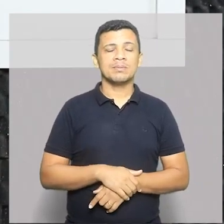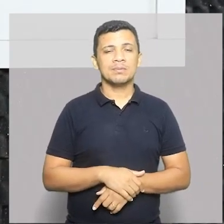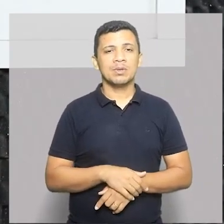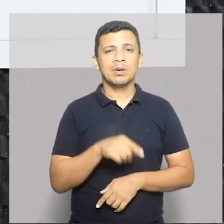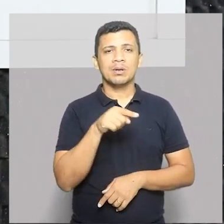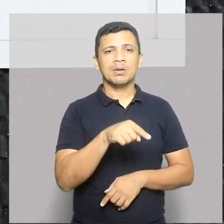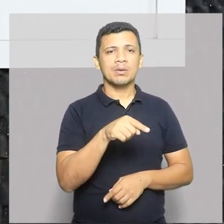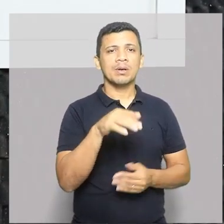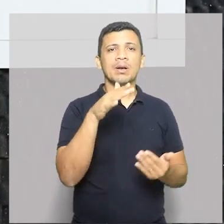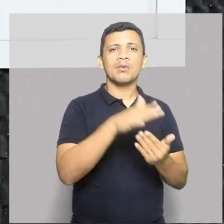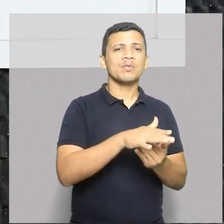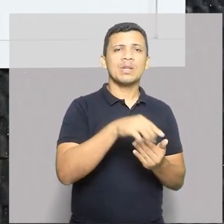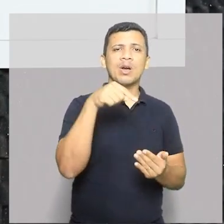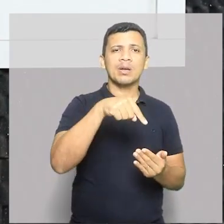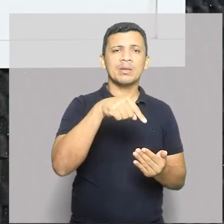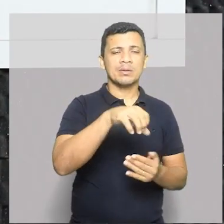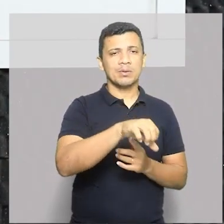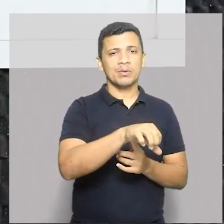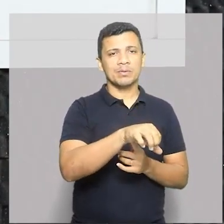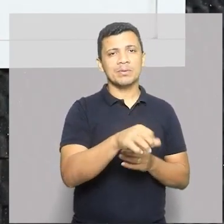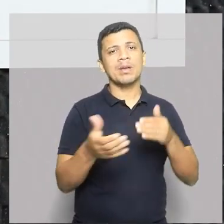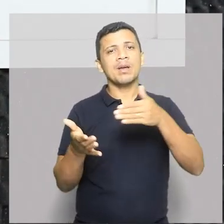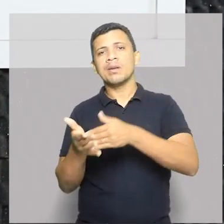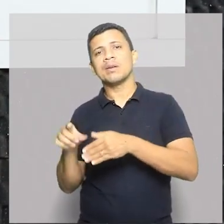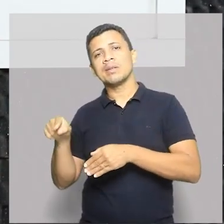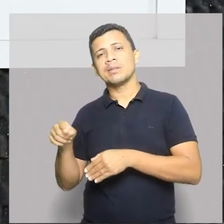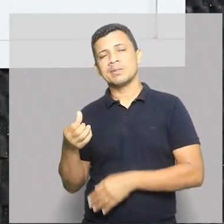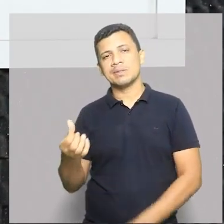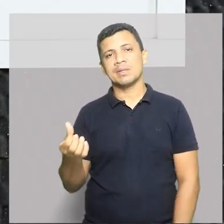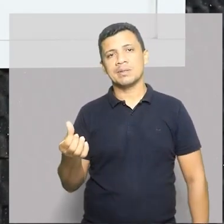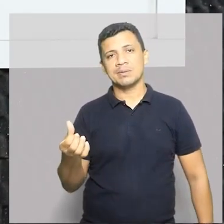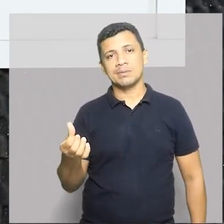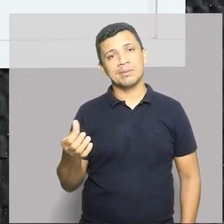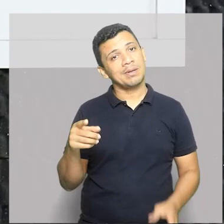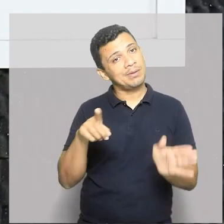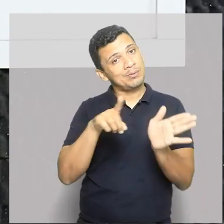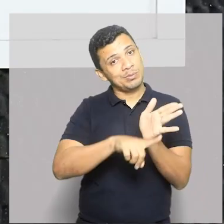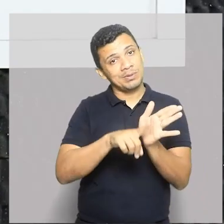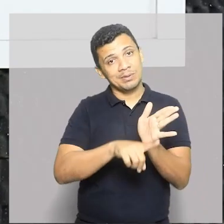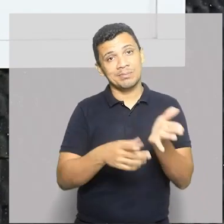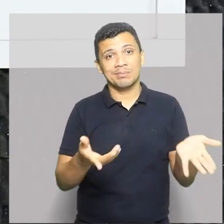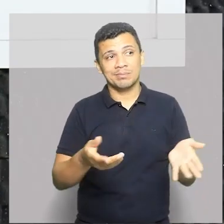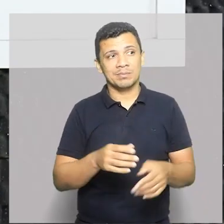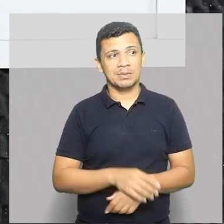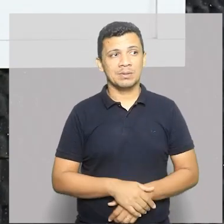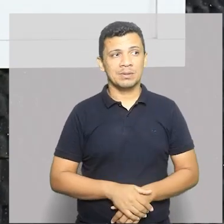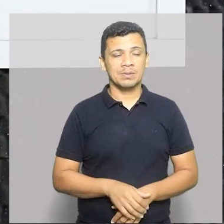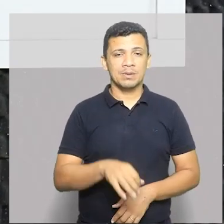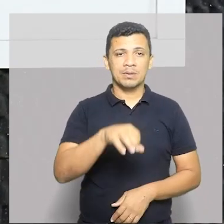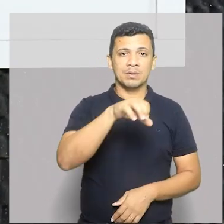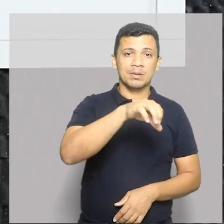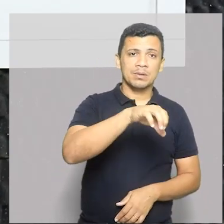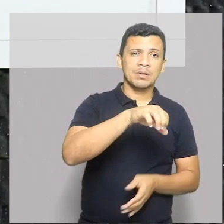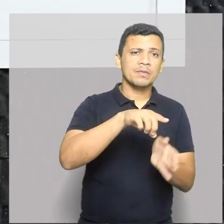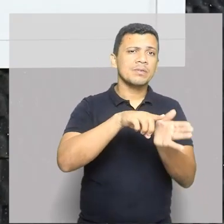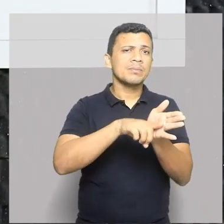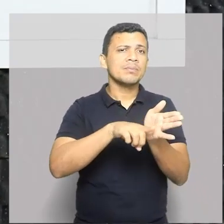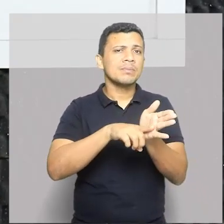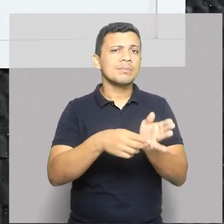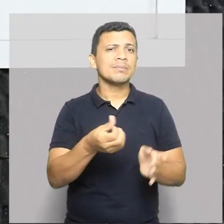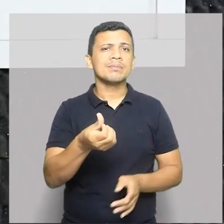desse número? 9. E desse número? 6. Ele quer para subtrair. Quanto é que é 9 menos 6? Dá